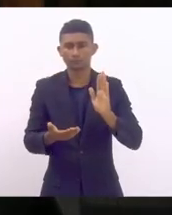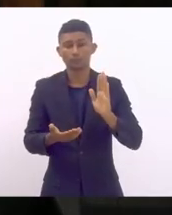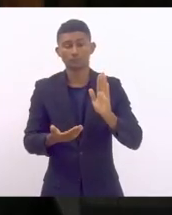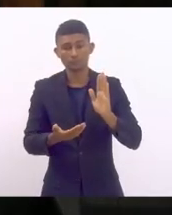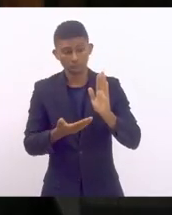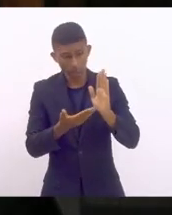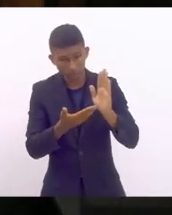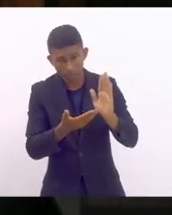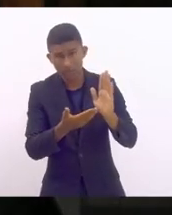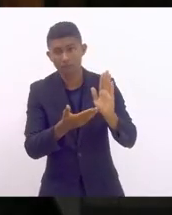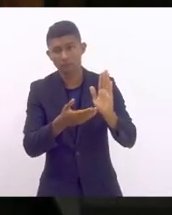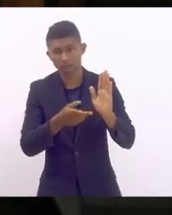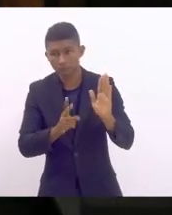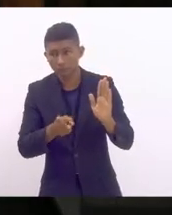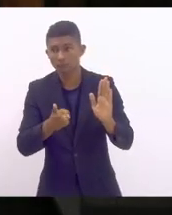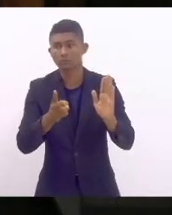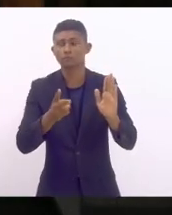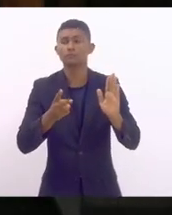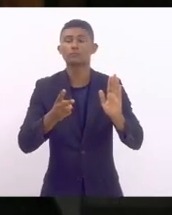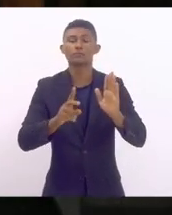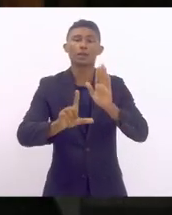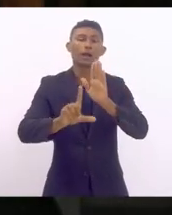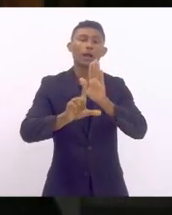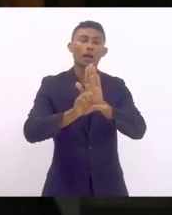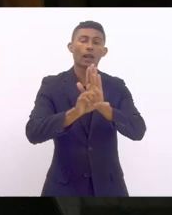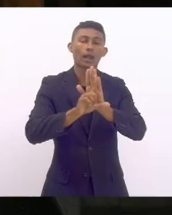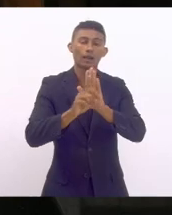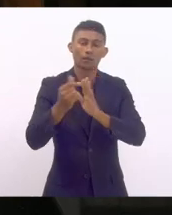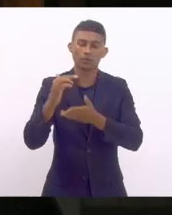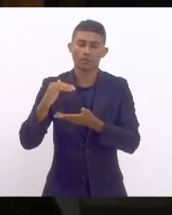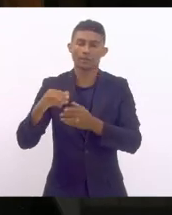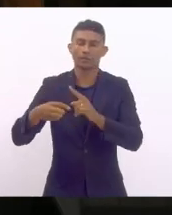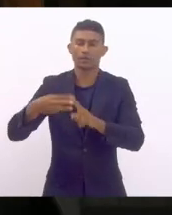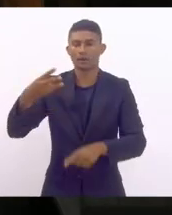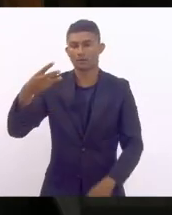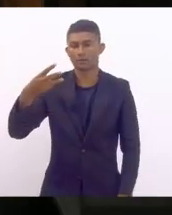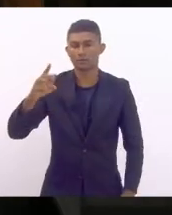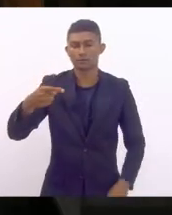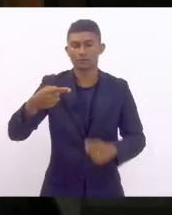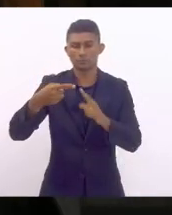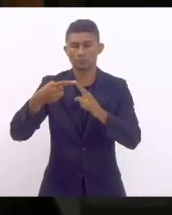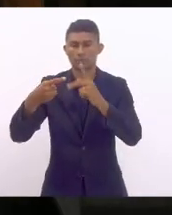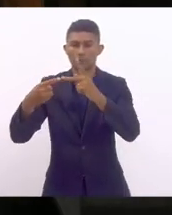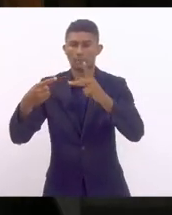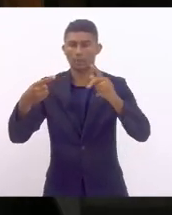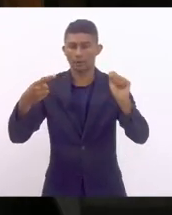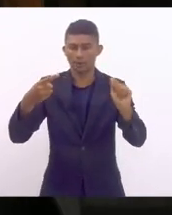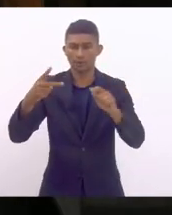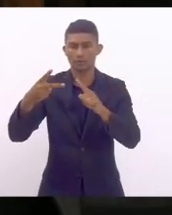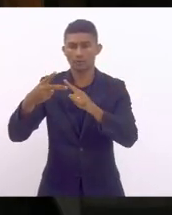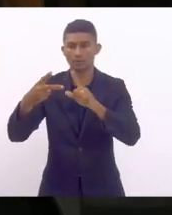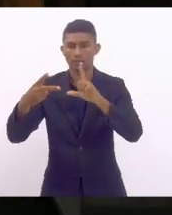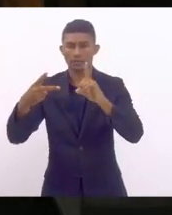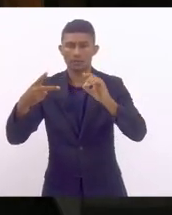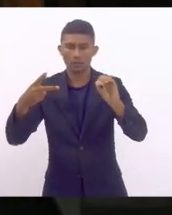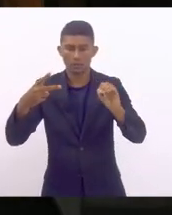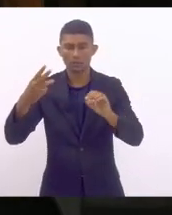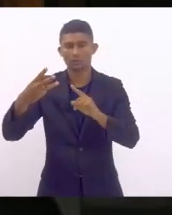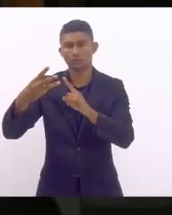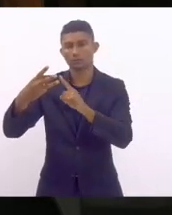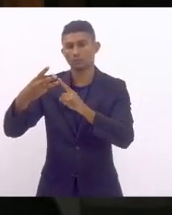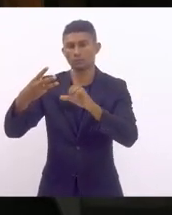sustentado são pelas três leis orçamentárias o p p a l t u